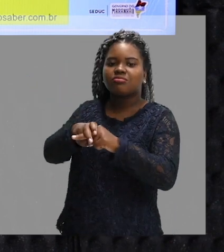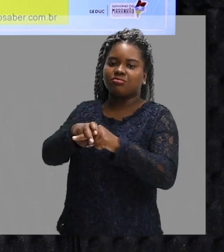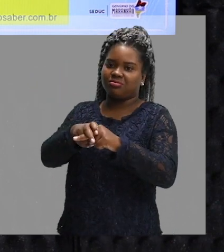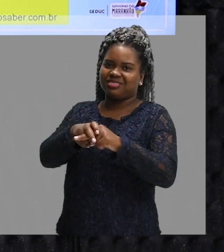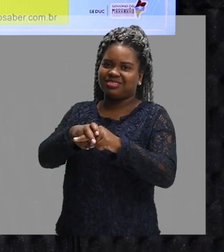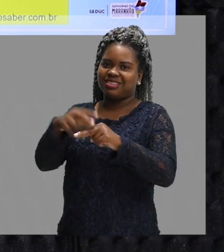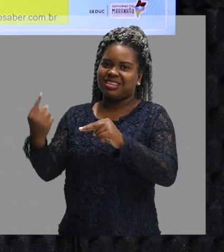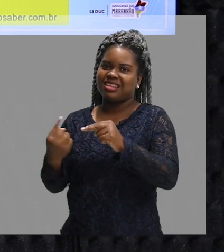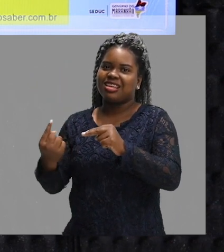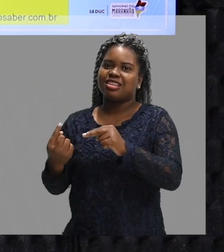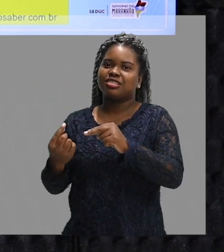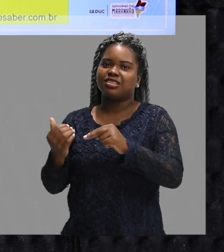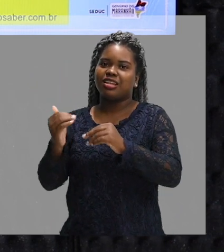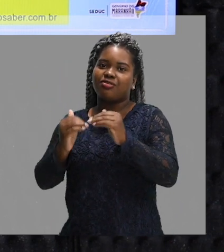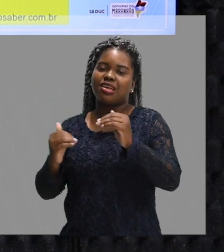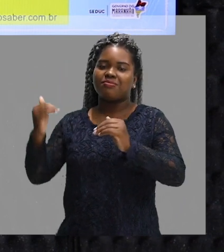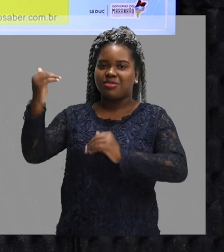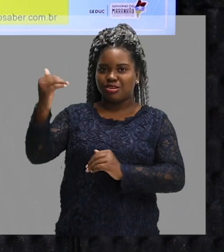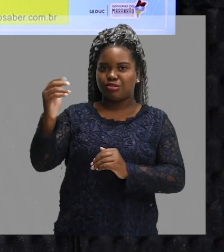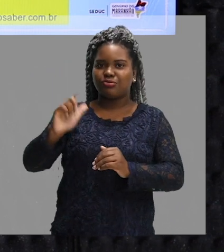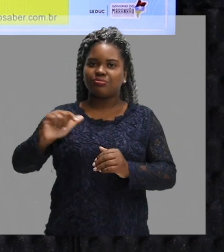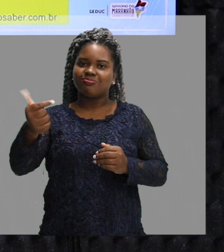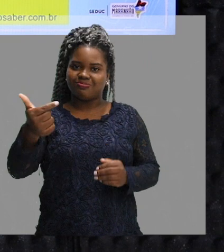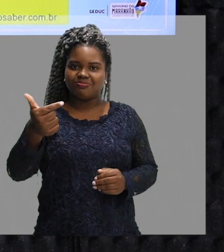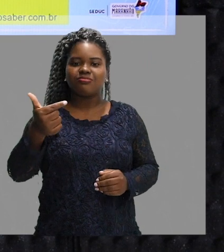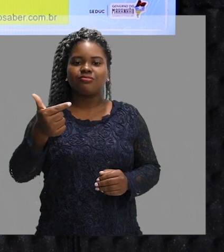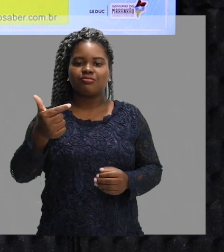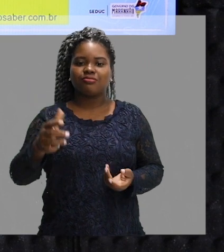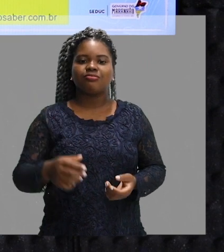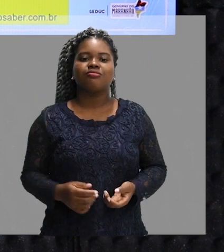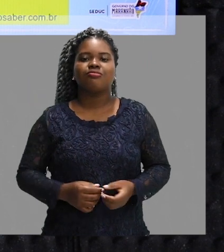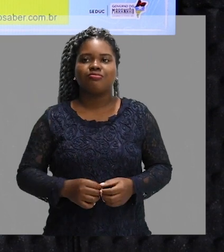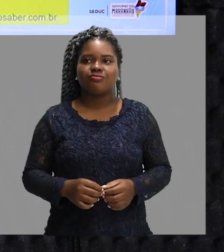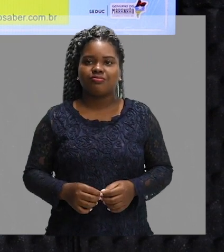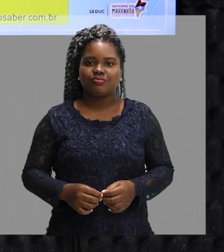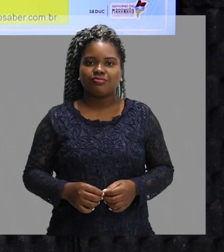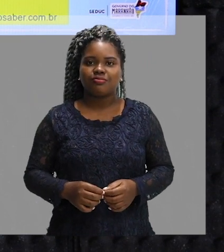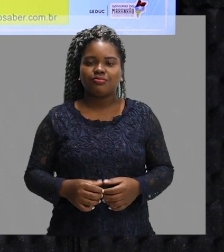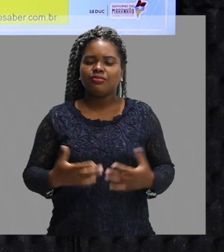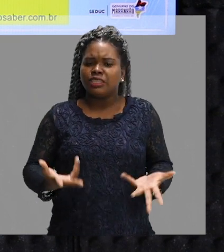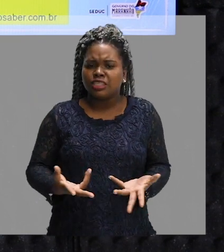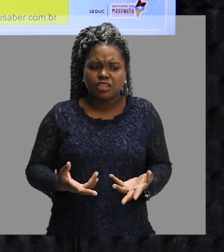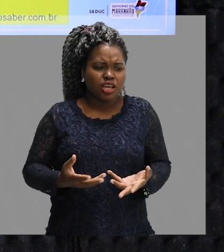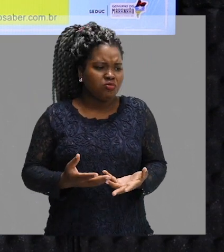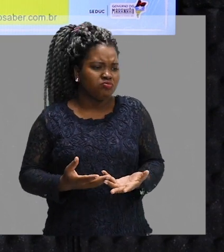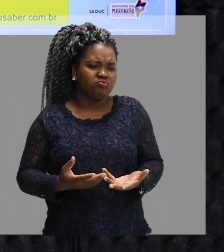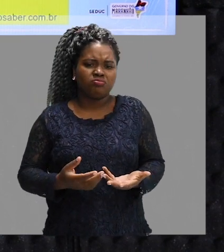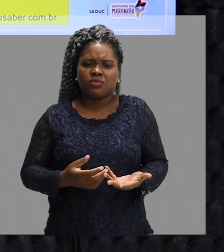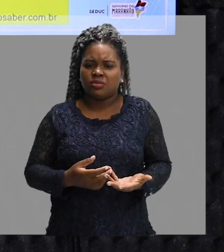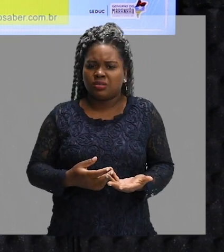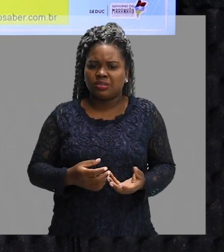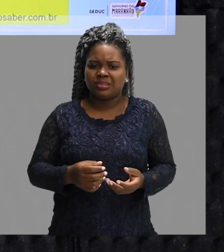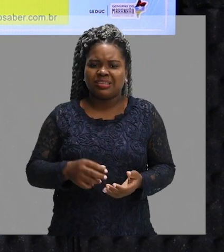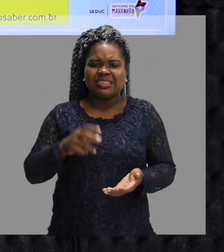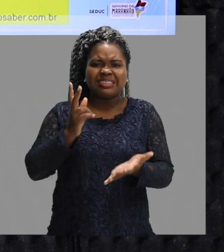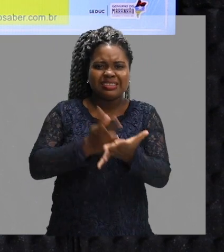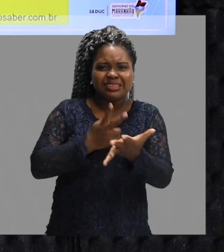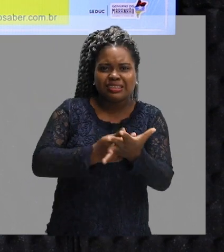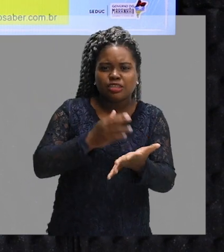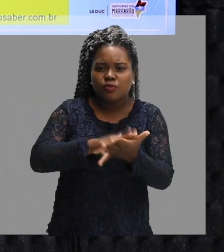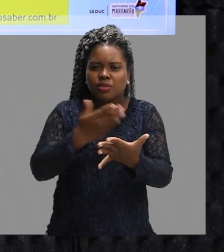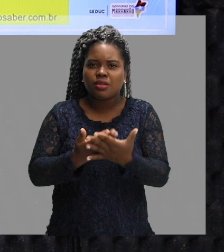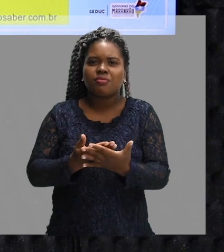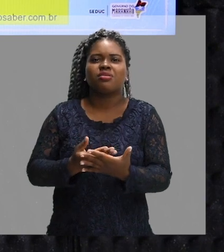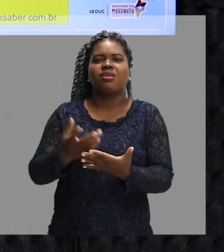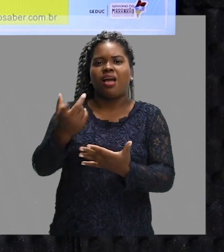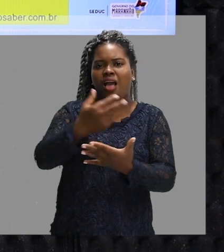altura dos outros que estão em pé. Então eu já sei quem é o Deus mais importante. Espera aí. Então o senhor está querendo dizer que na hora de fazer uma leitura,